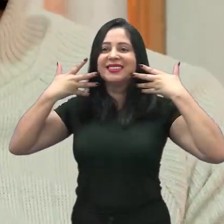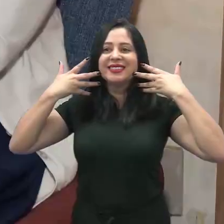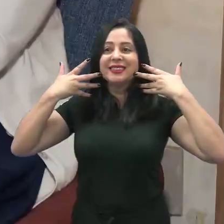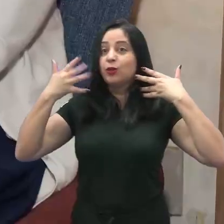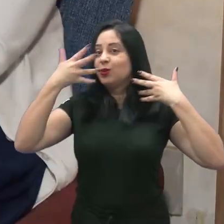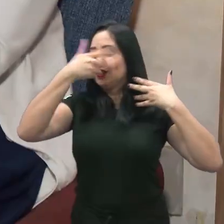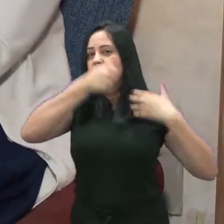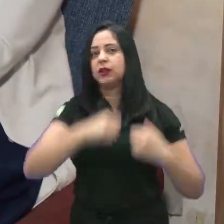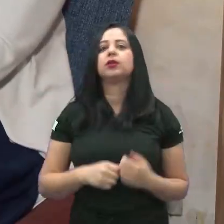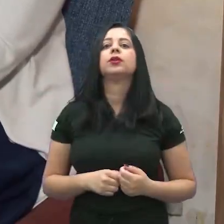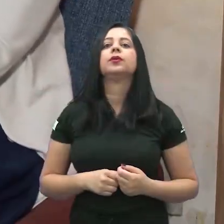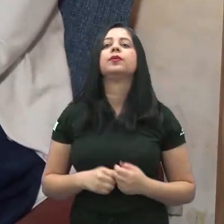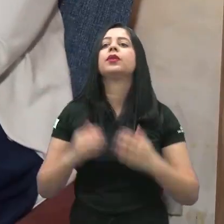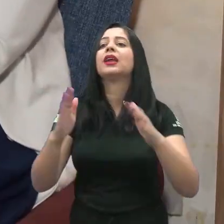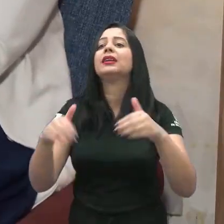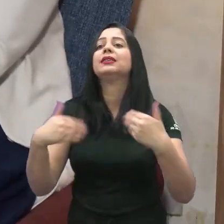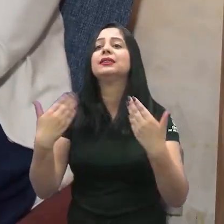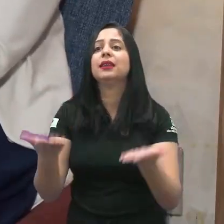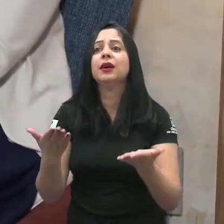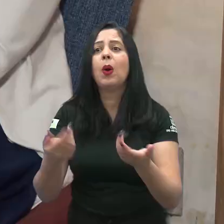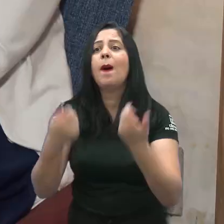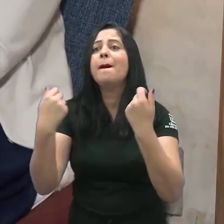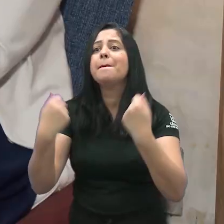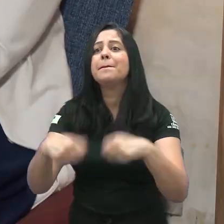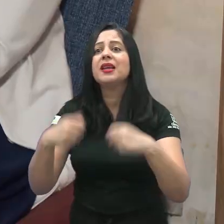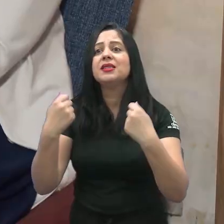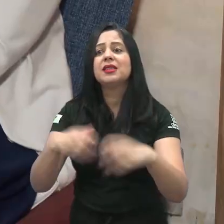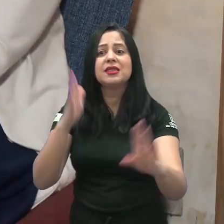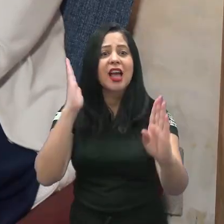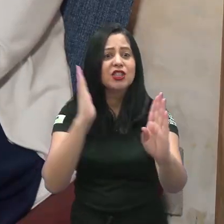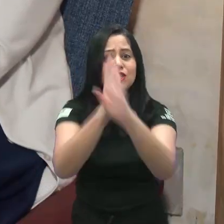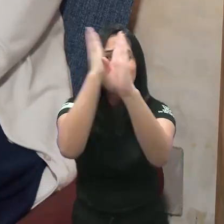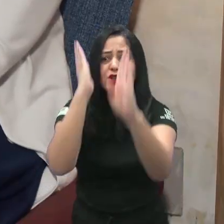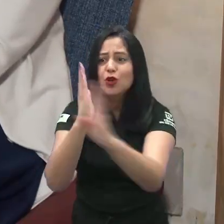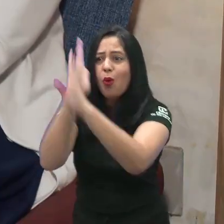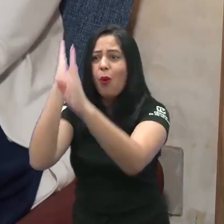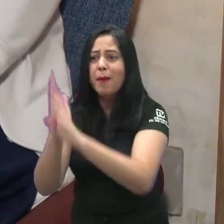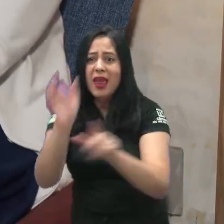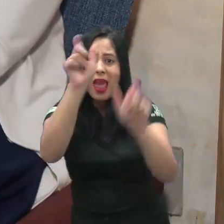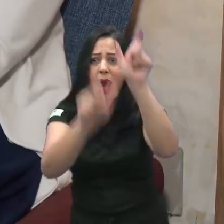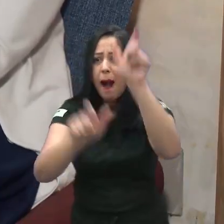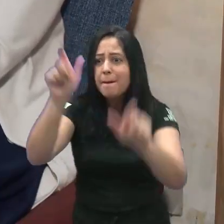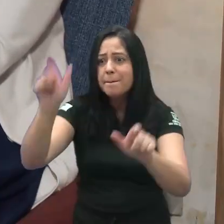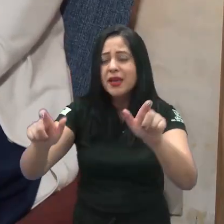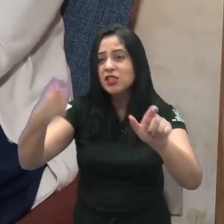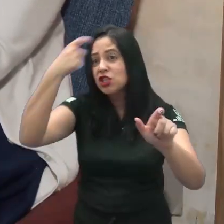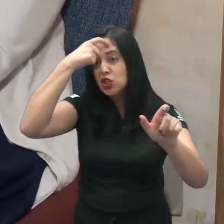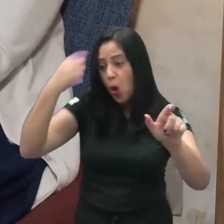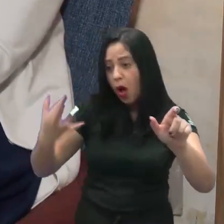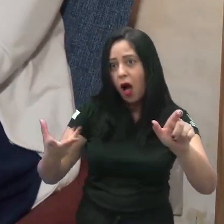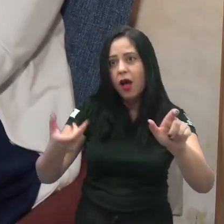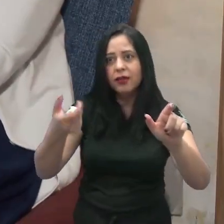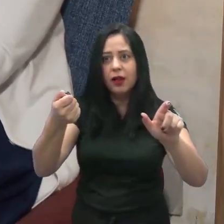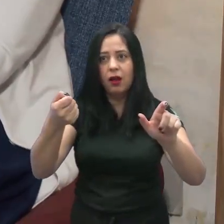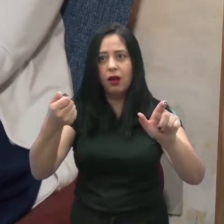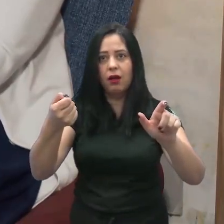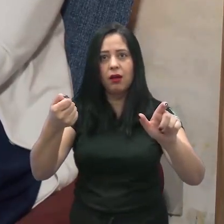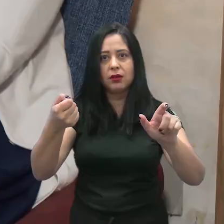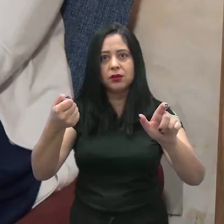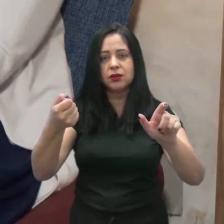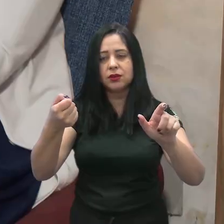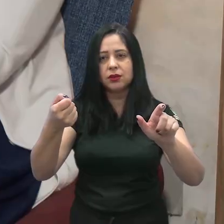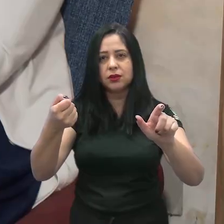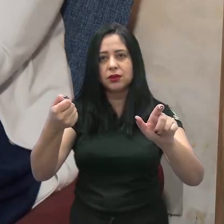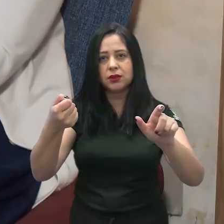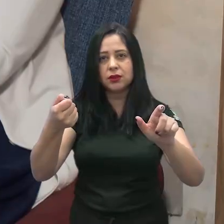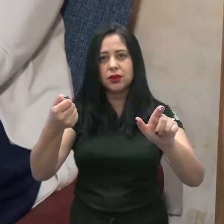belo. Vamos descobrir talentos que estão abandonados e vamos trazer uma vida mais significativa.